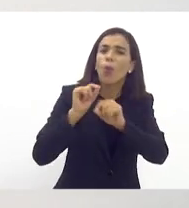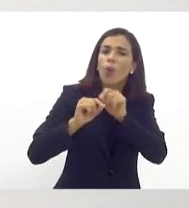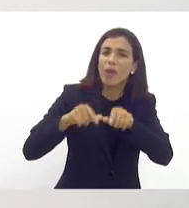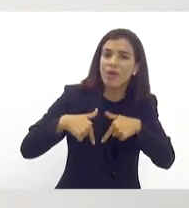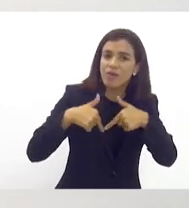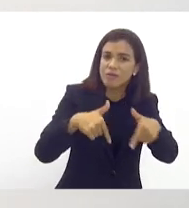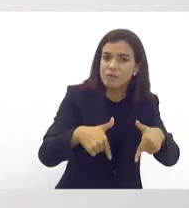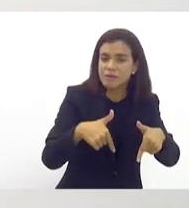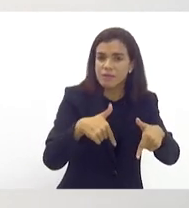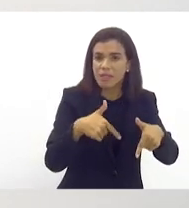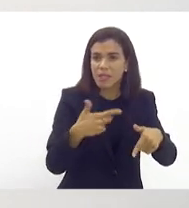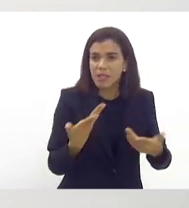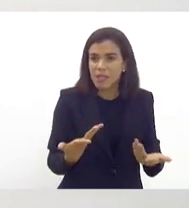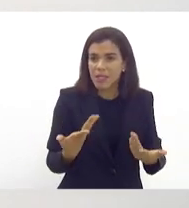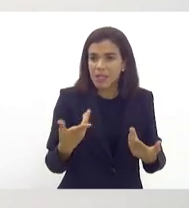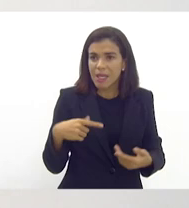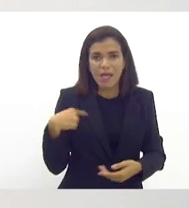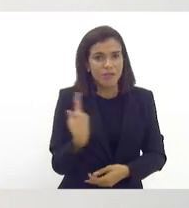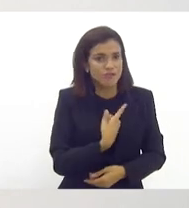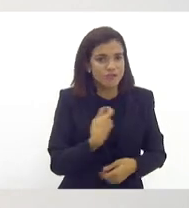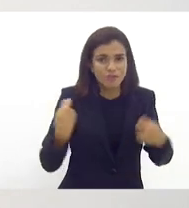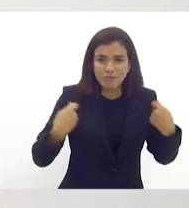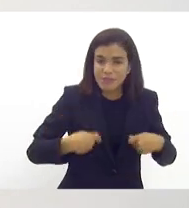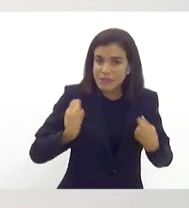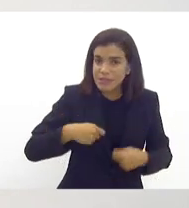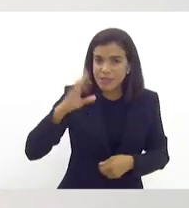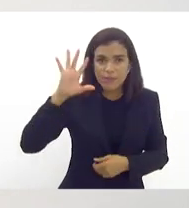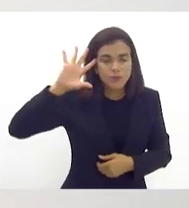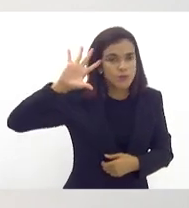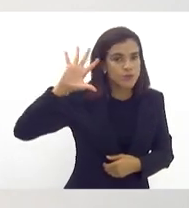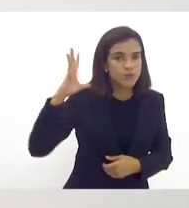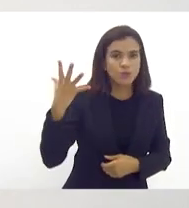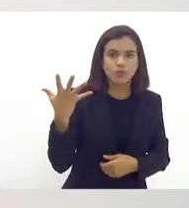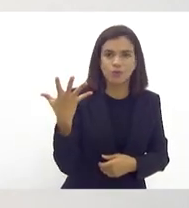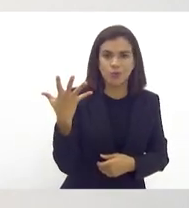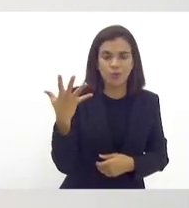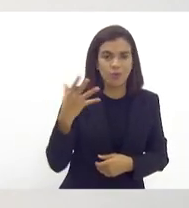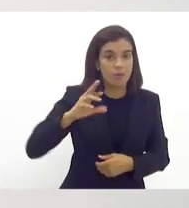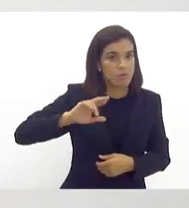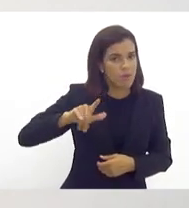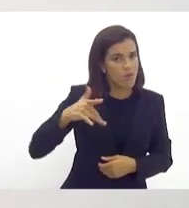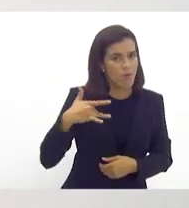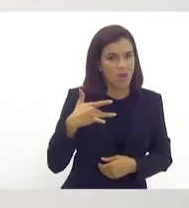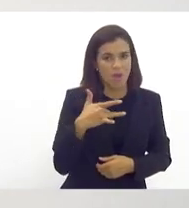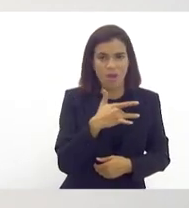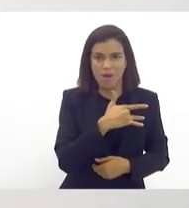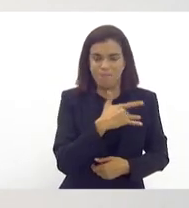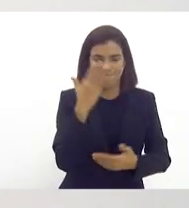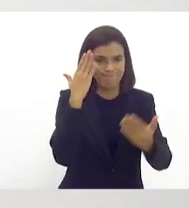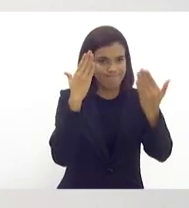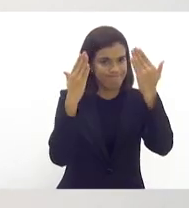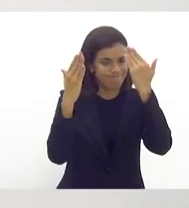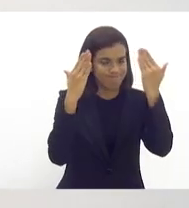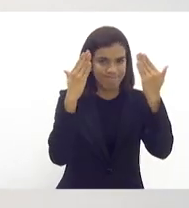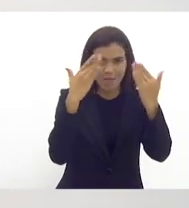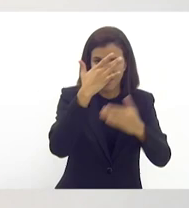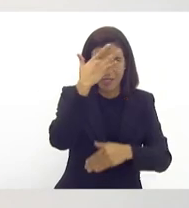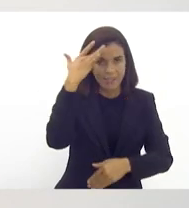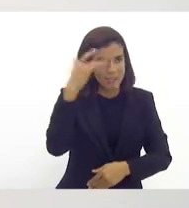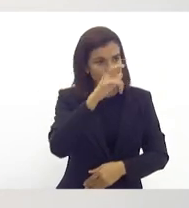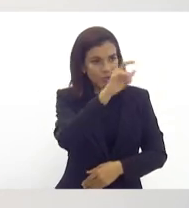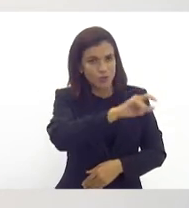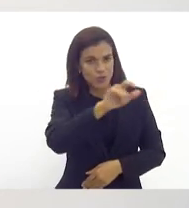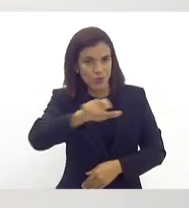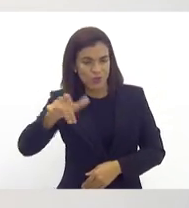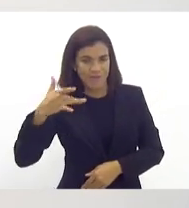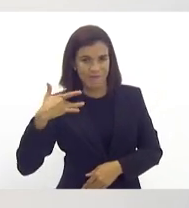correndo atrás dessa situação a gente precisa de uma solução porque não é saudável para as pessoas que são